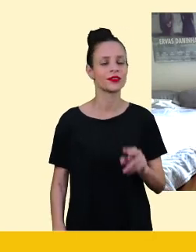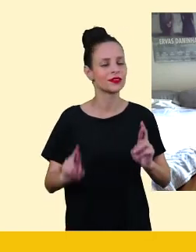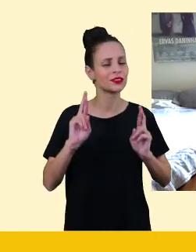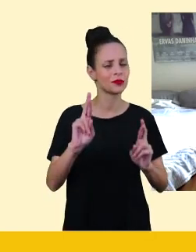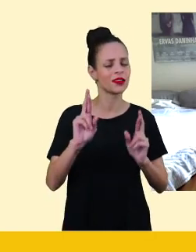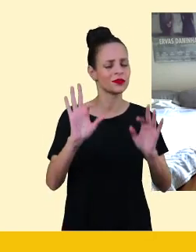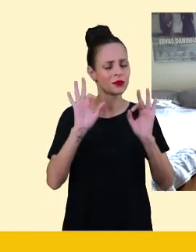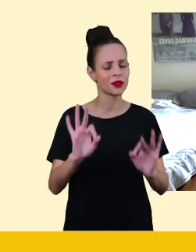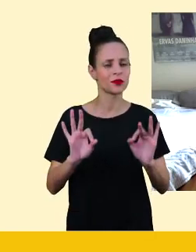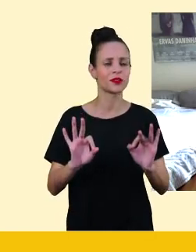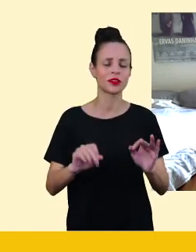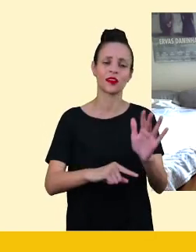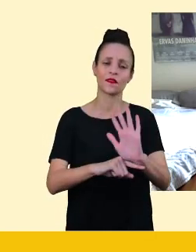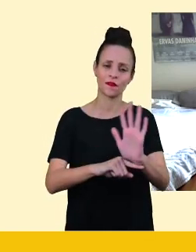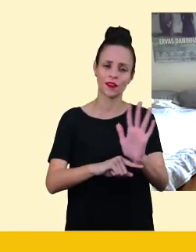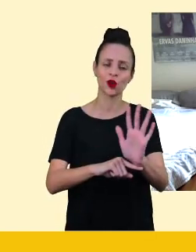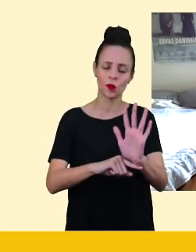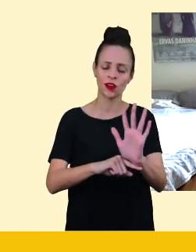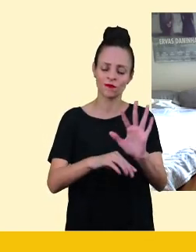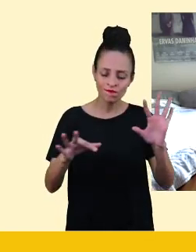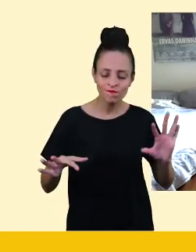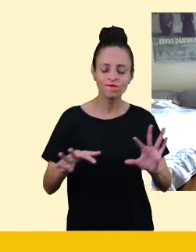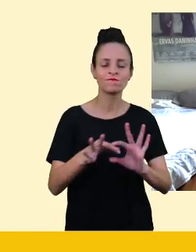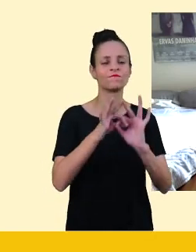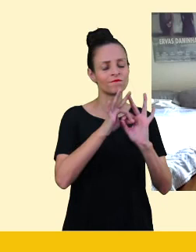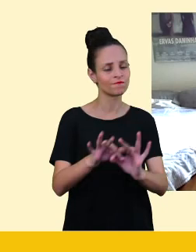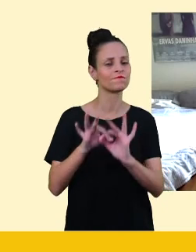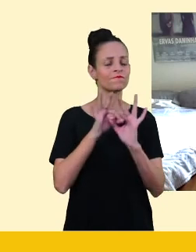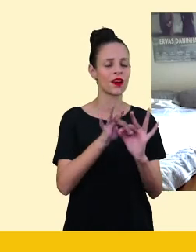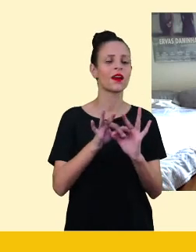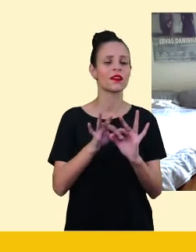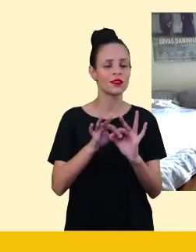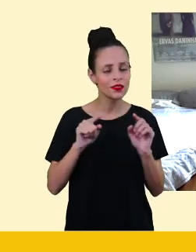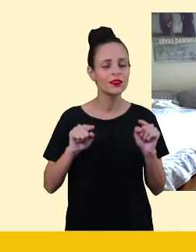nessa esperança, assim mesmo, de que o filme faça parte, né,